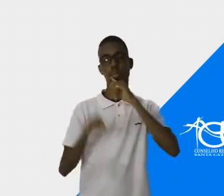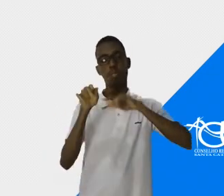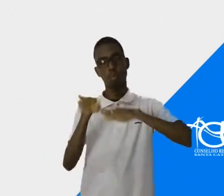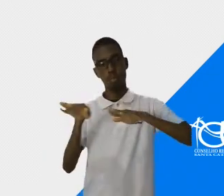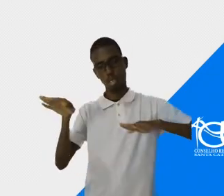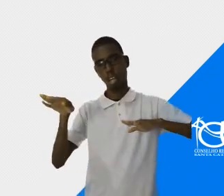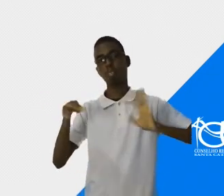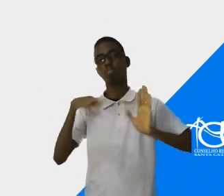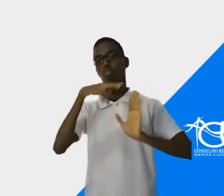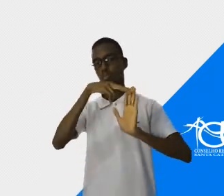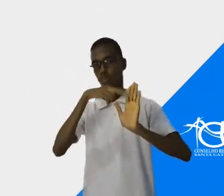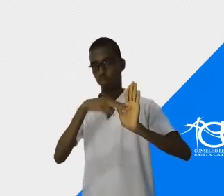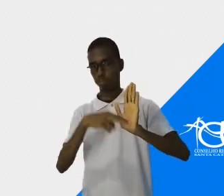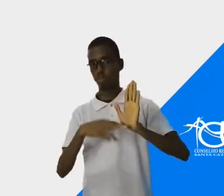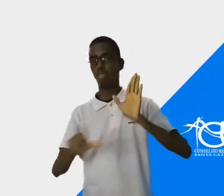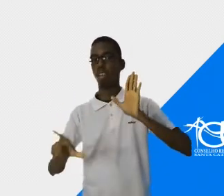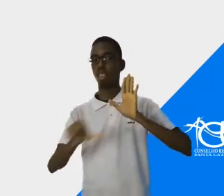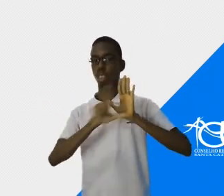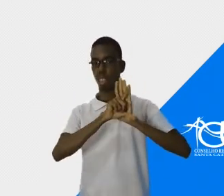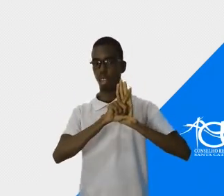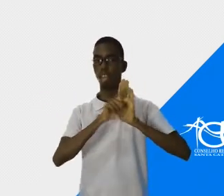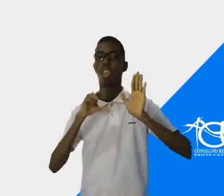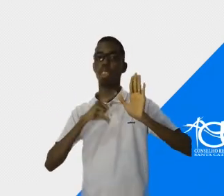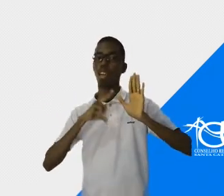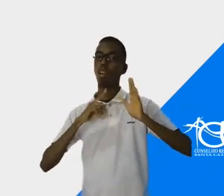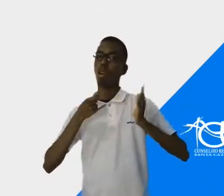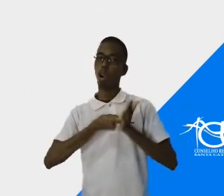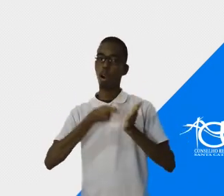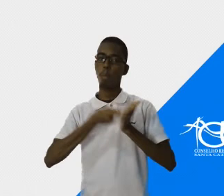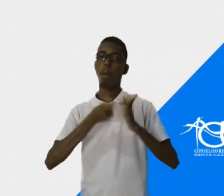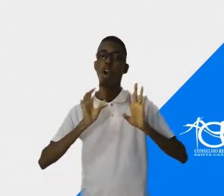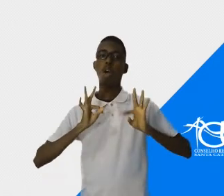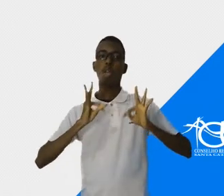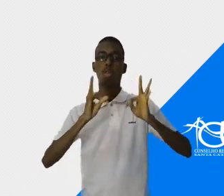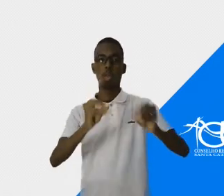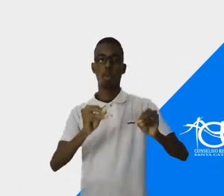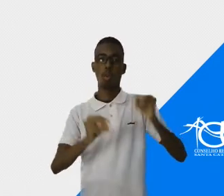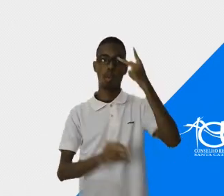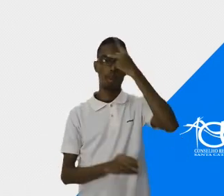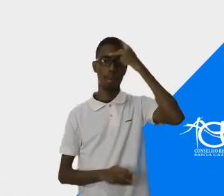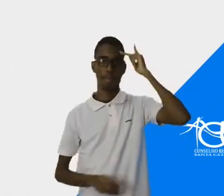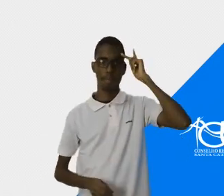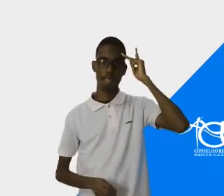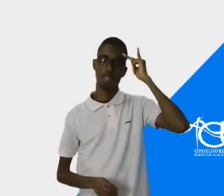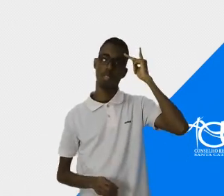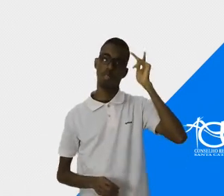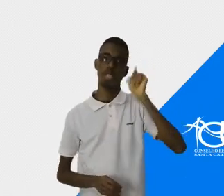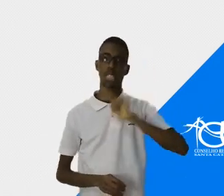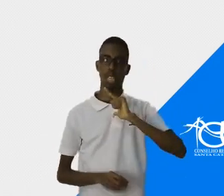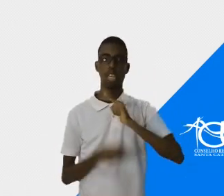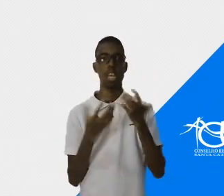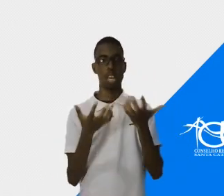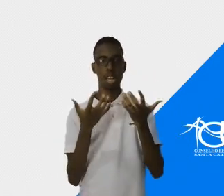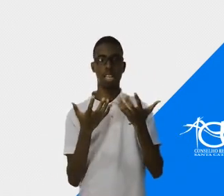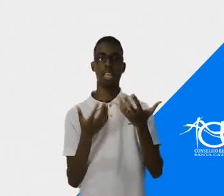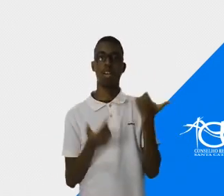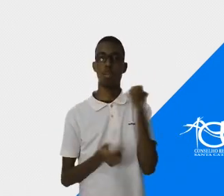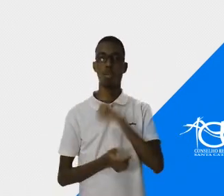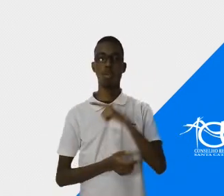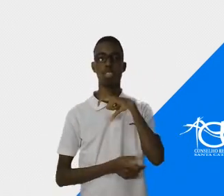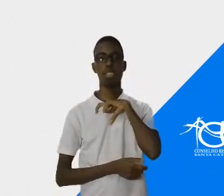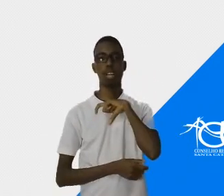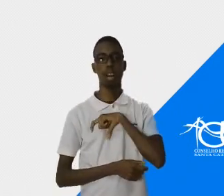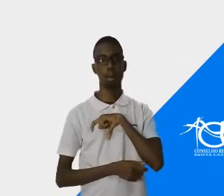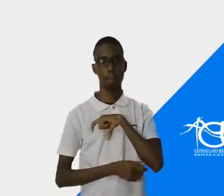e é imposto, né, a todo cidadão que quer obter o benefício, né, da Carteira Nacional de Habilitação. Então,